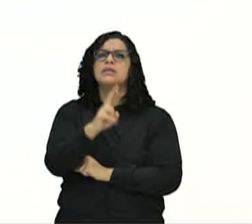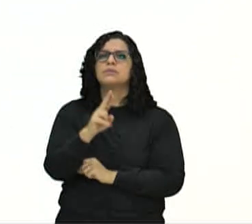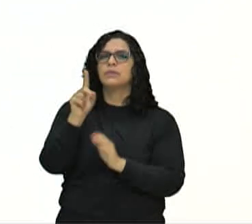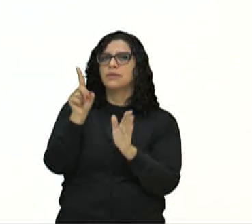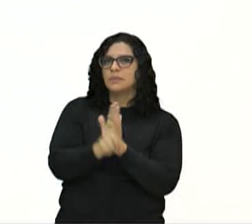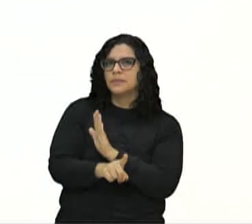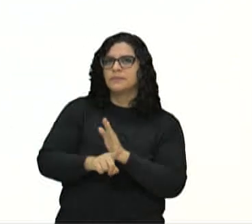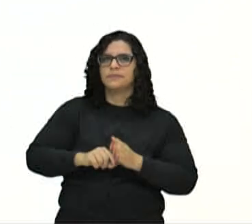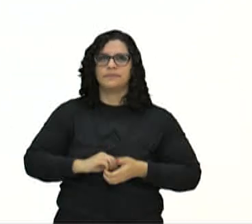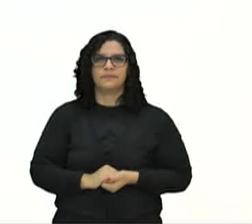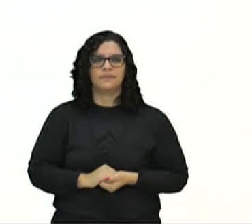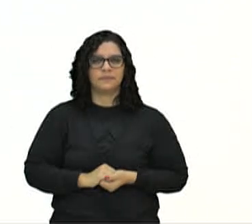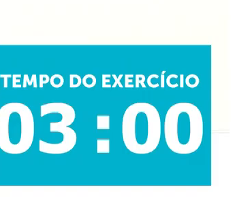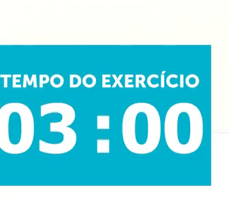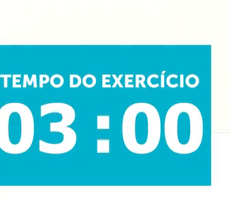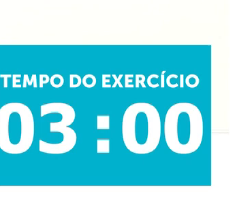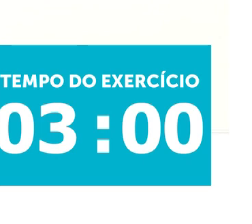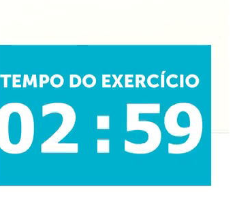questão.